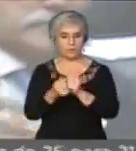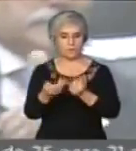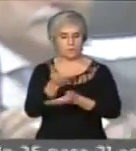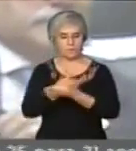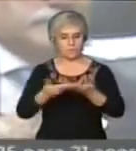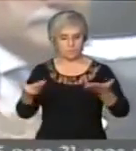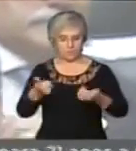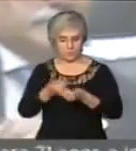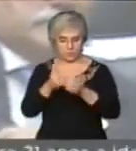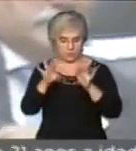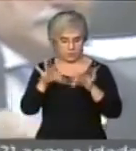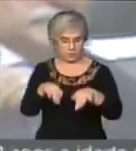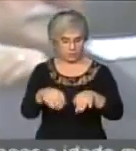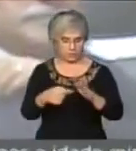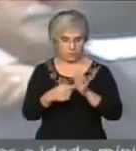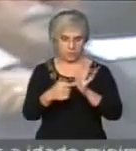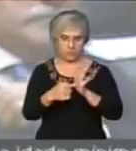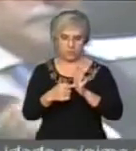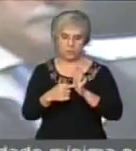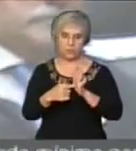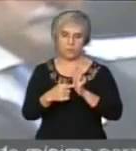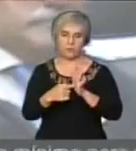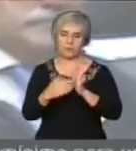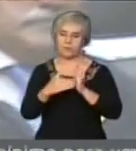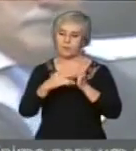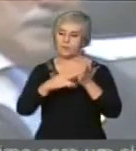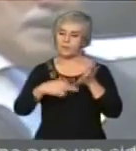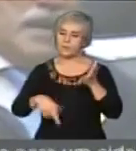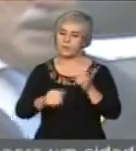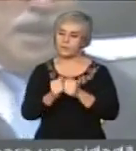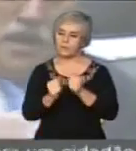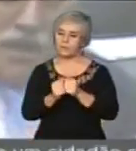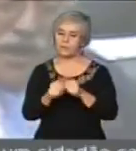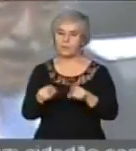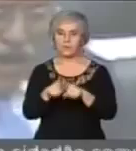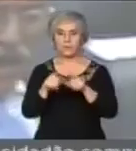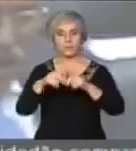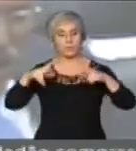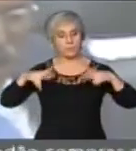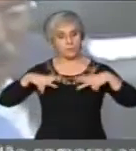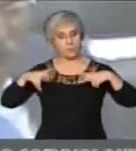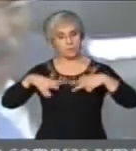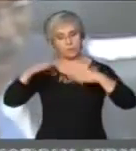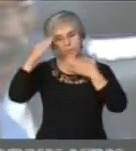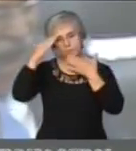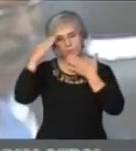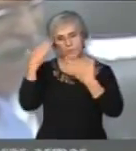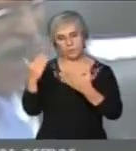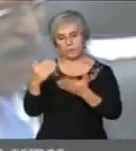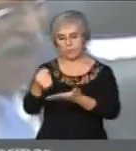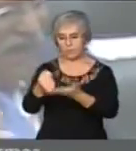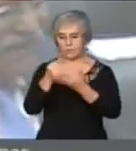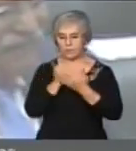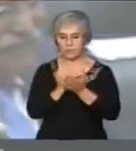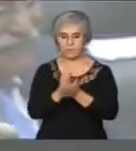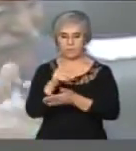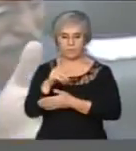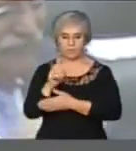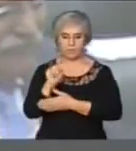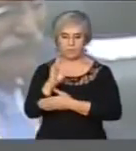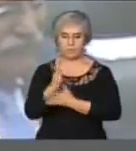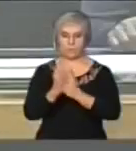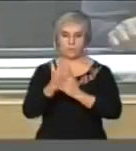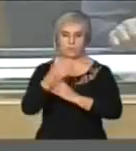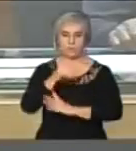agora nos finalmente desse última redação. E de forma particular agradecer a assessoria do PSB na